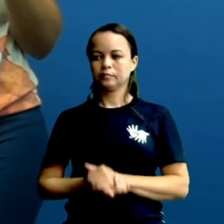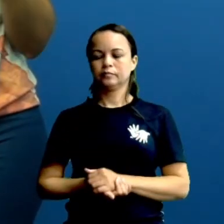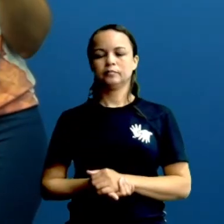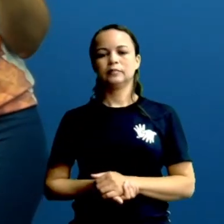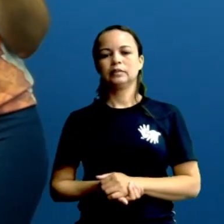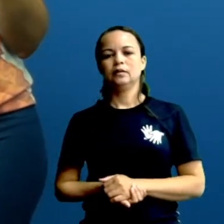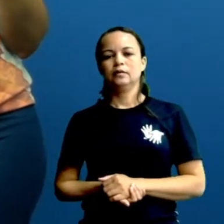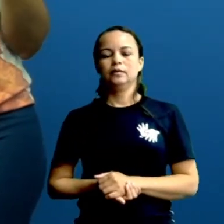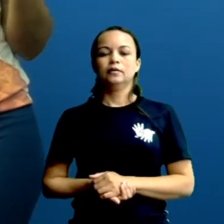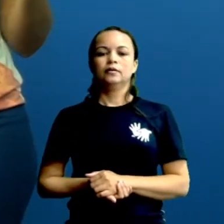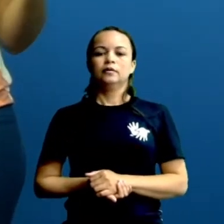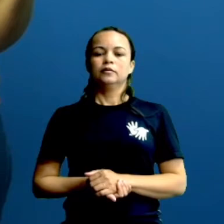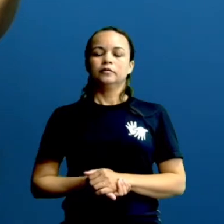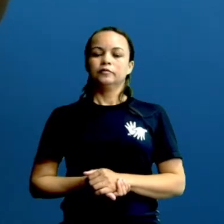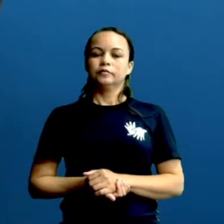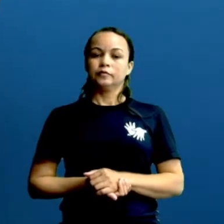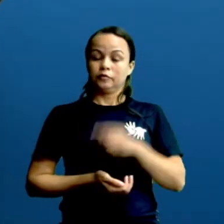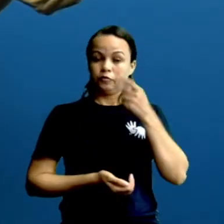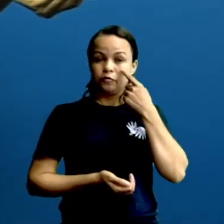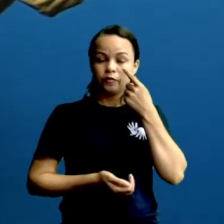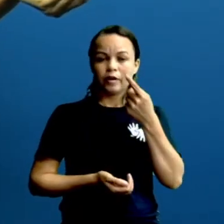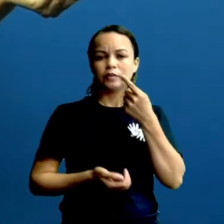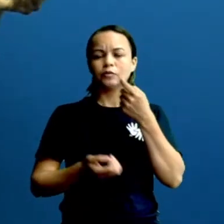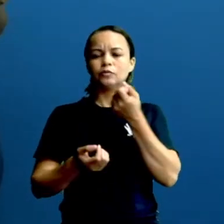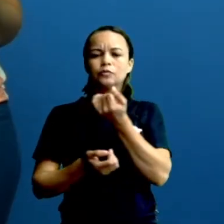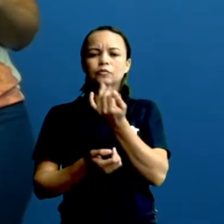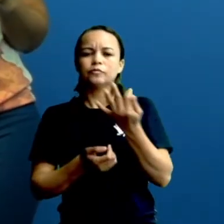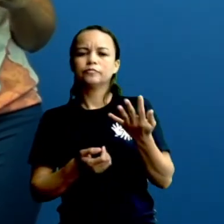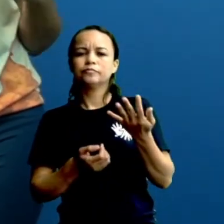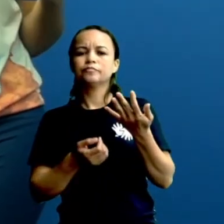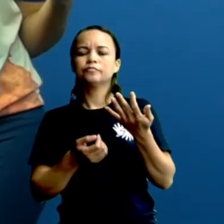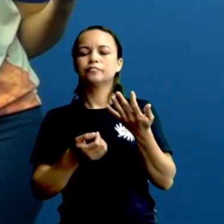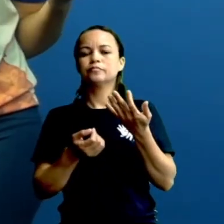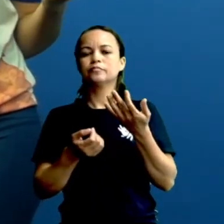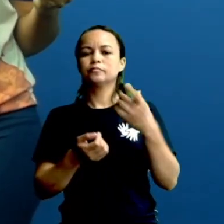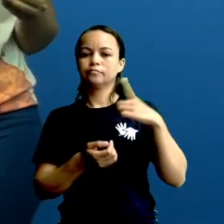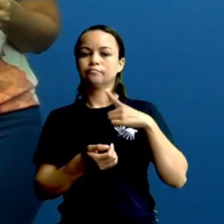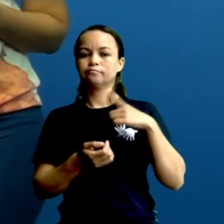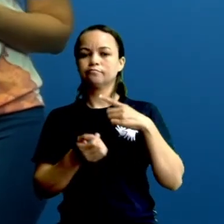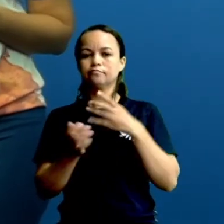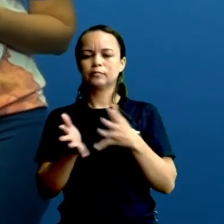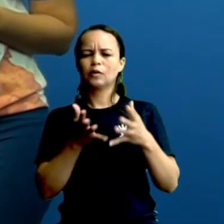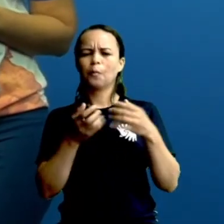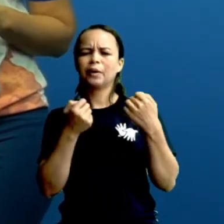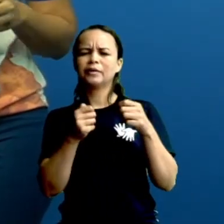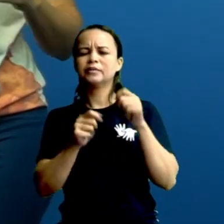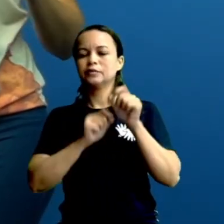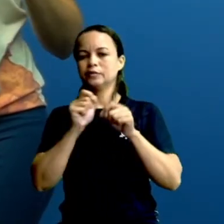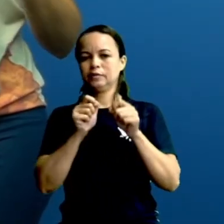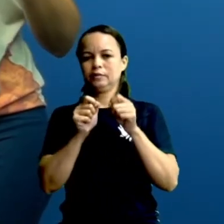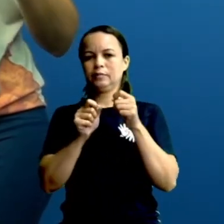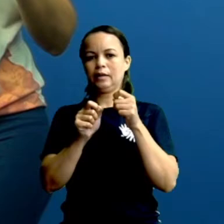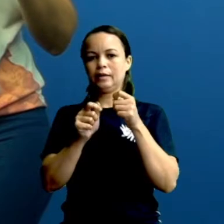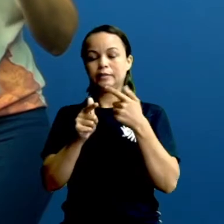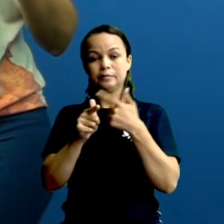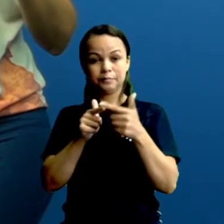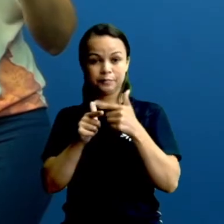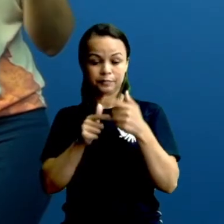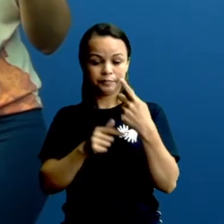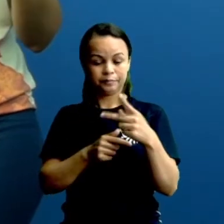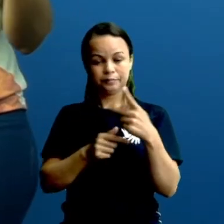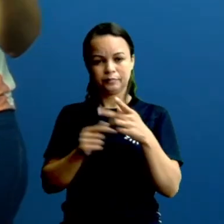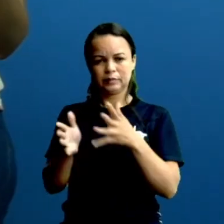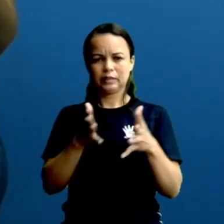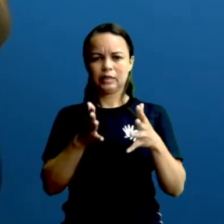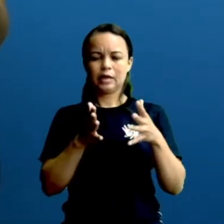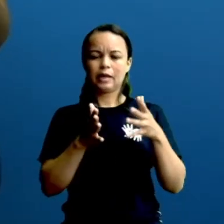vendo quanto ficou no total. Então, o que é que eu preciso para fazer esses probleminhas? E aí eu já sei